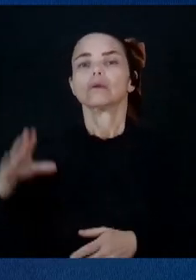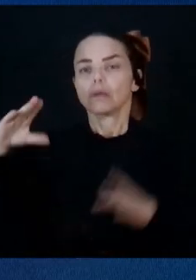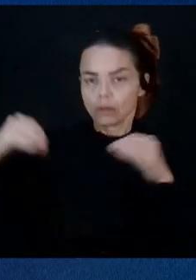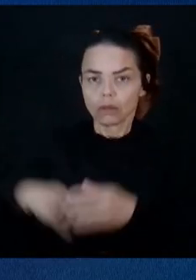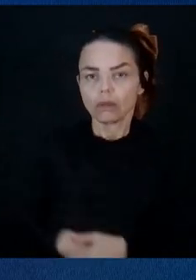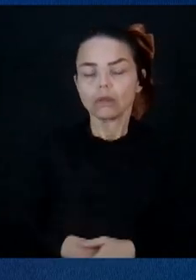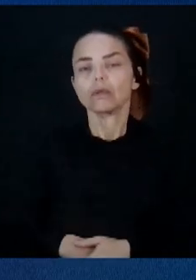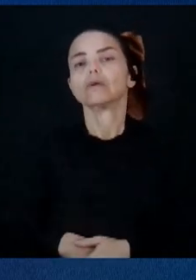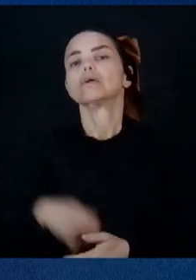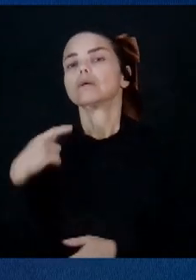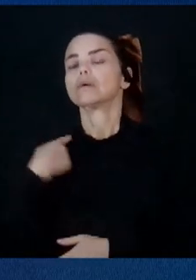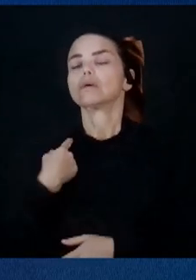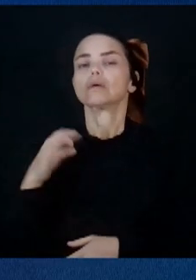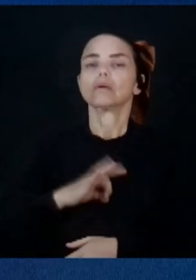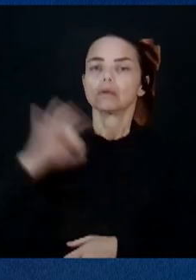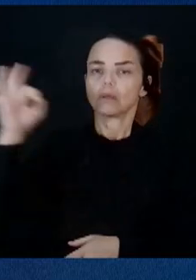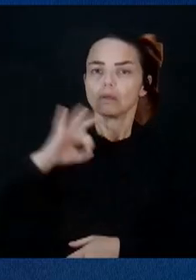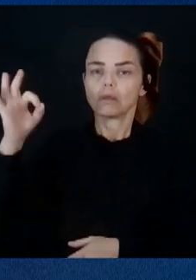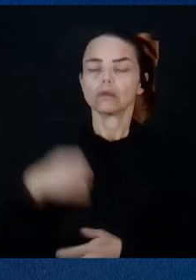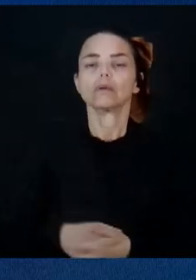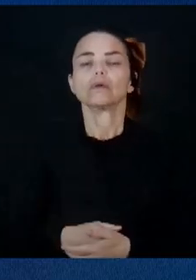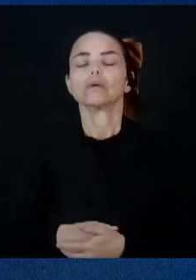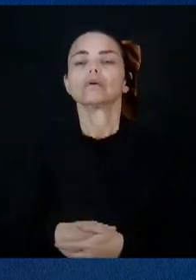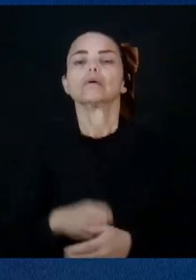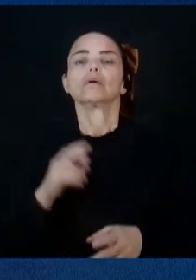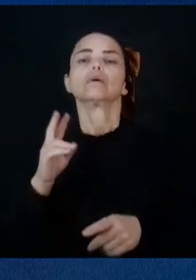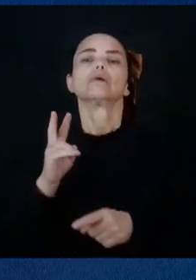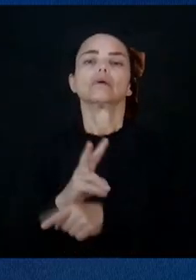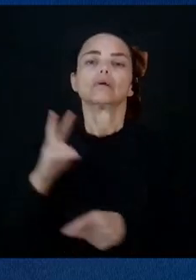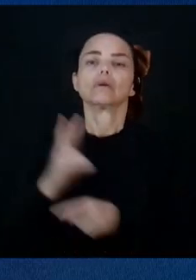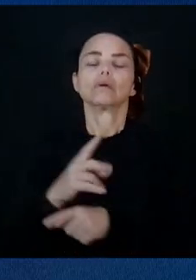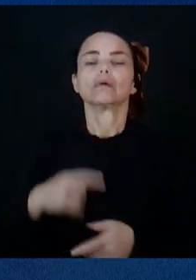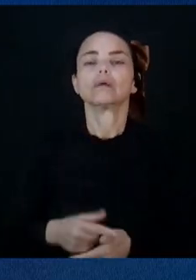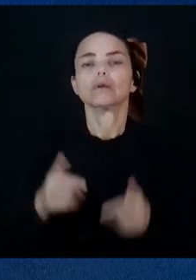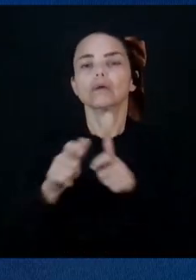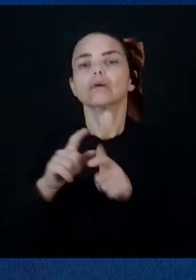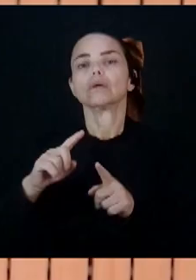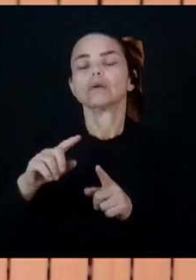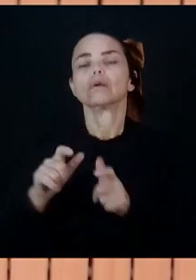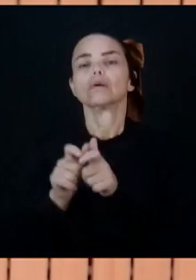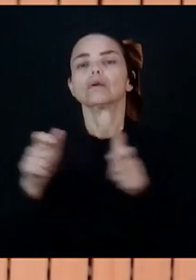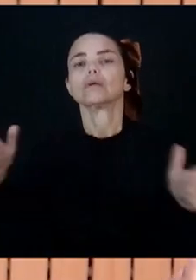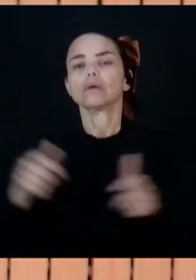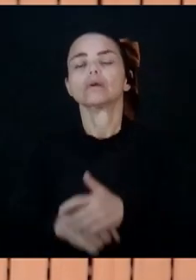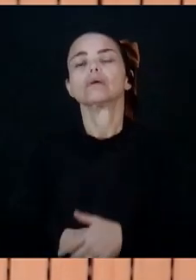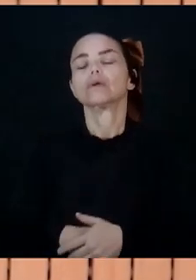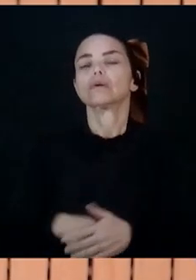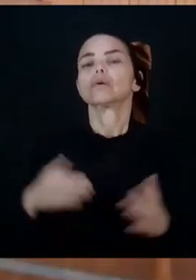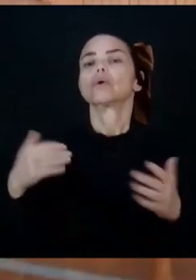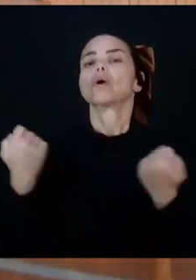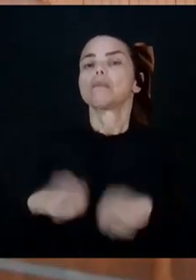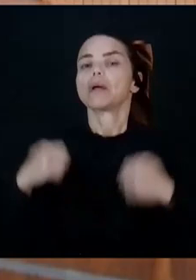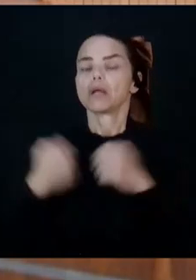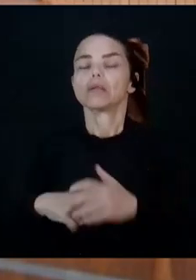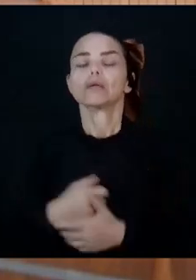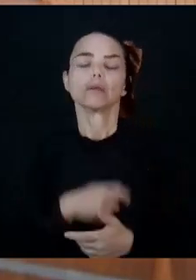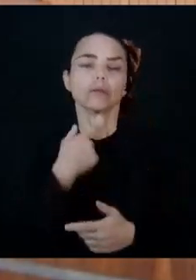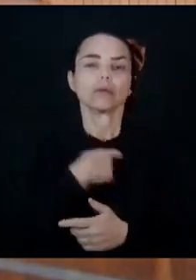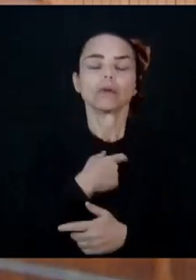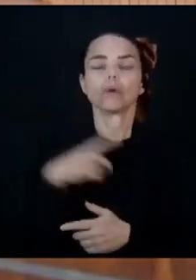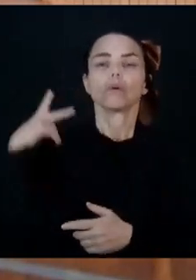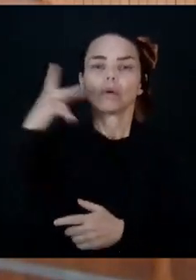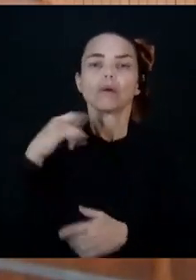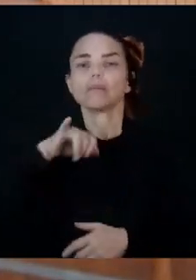o percentual de veículos reservados poderá ser ampliado de acordo com a demanda. Os parlamentares aproveitaram